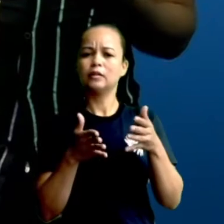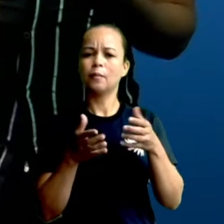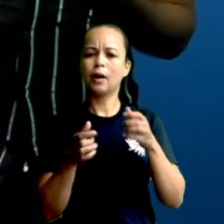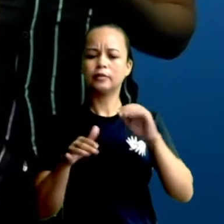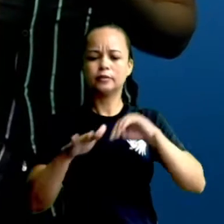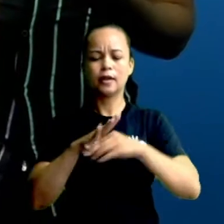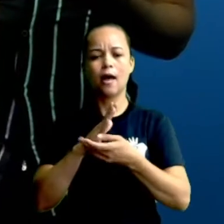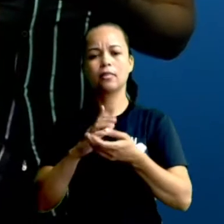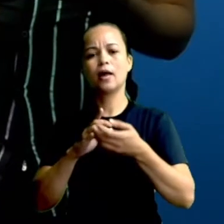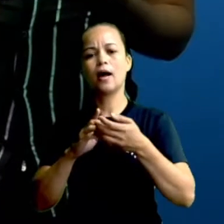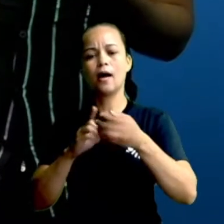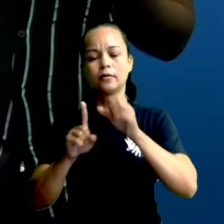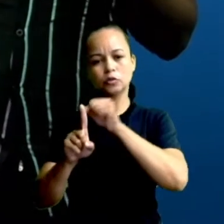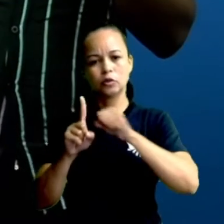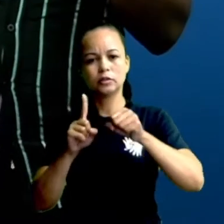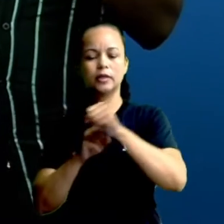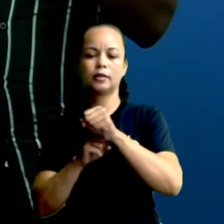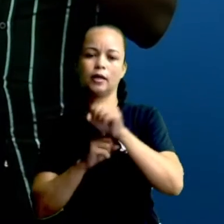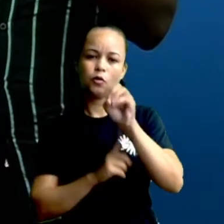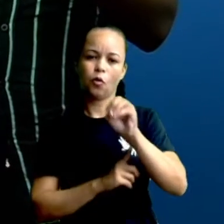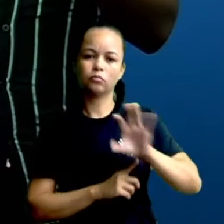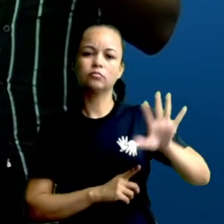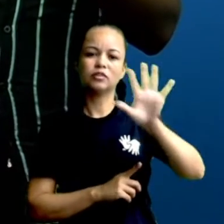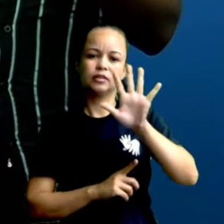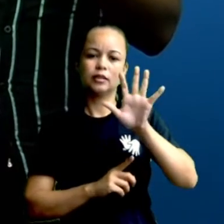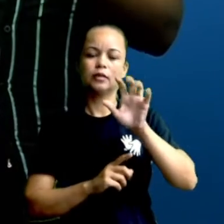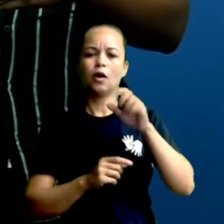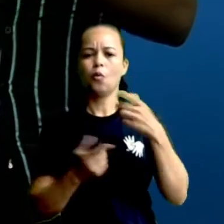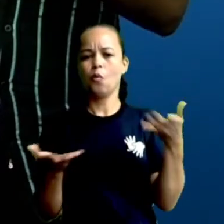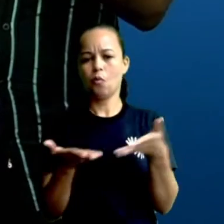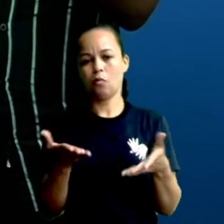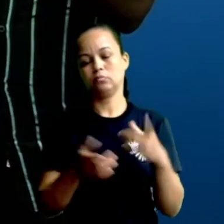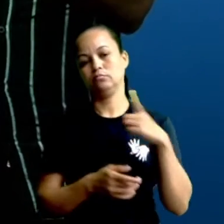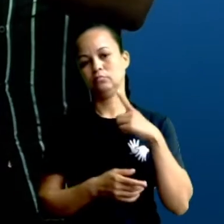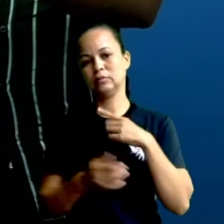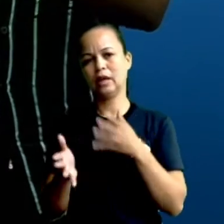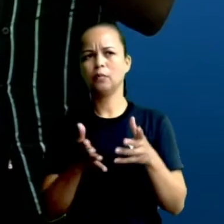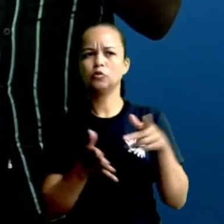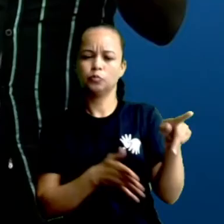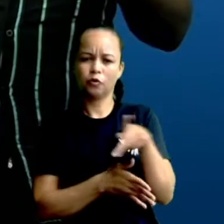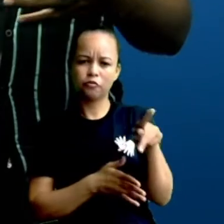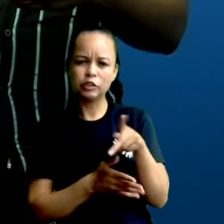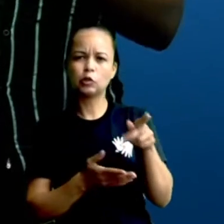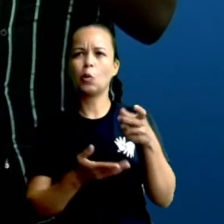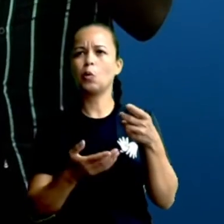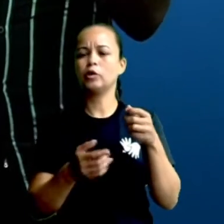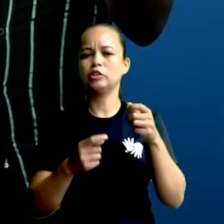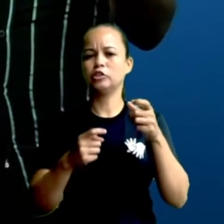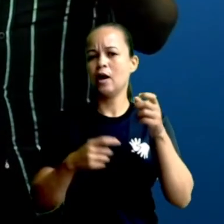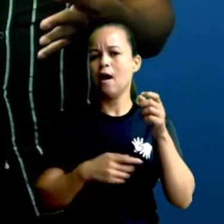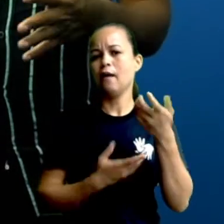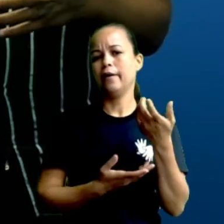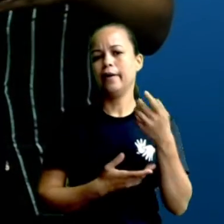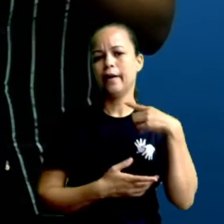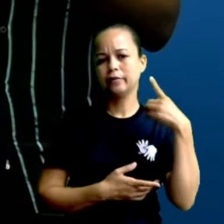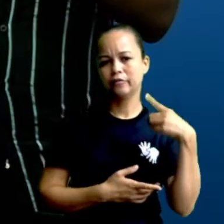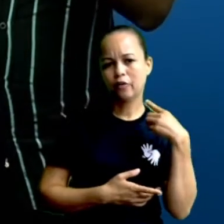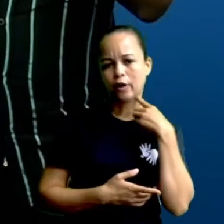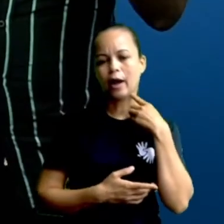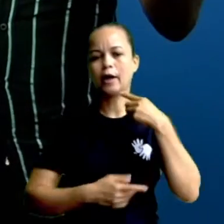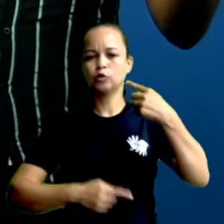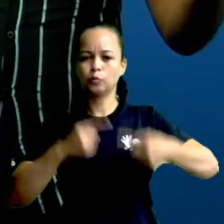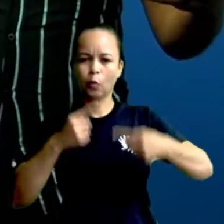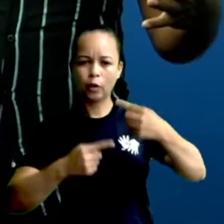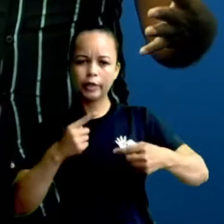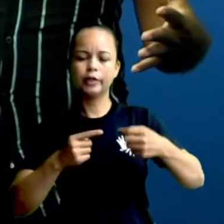da sociedade ocidental, né? Hoje em dia nós temos indígenas professores, advogados, políticos,